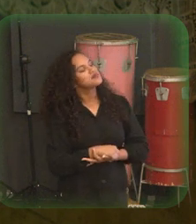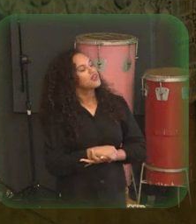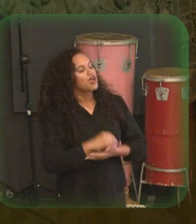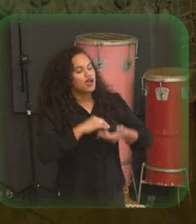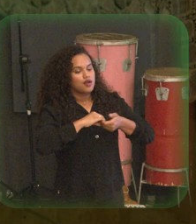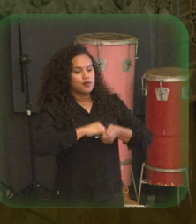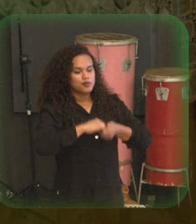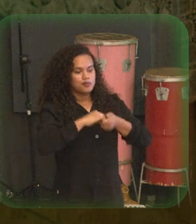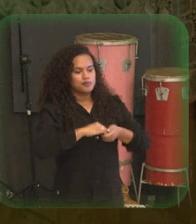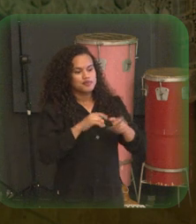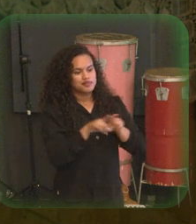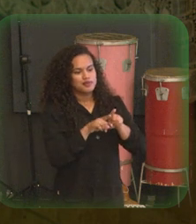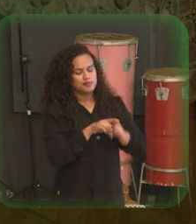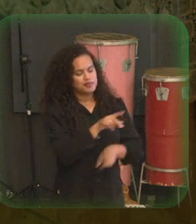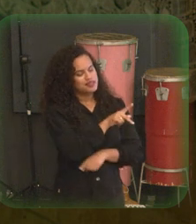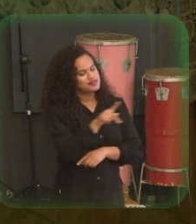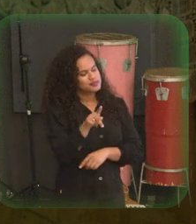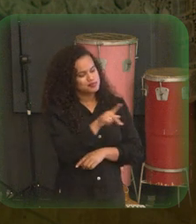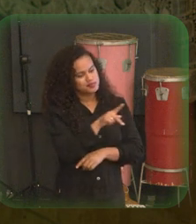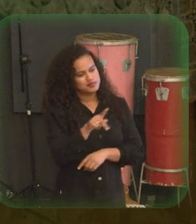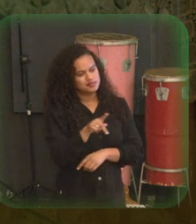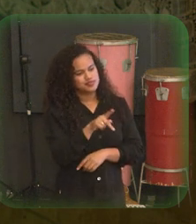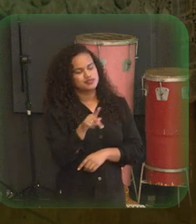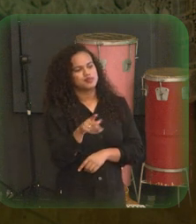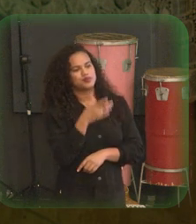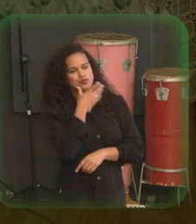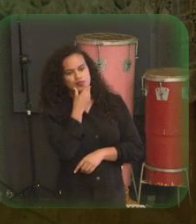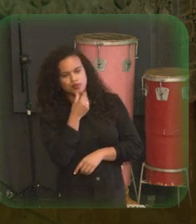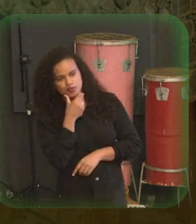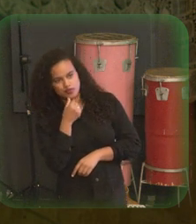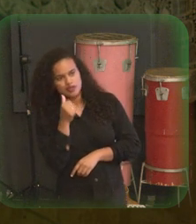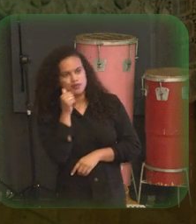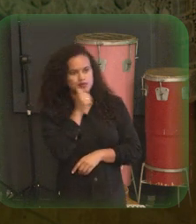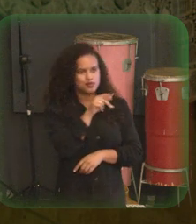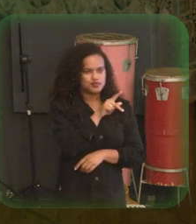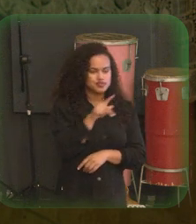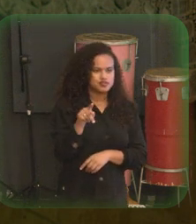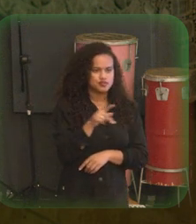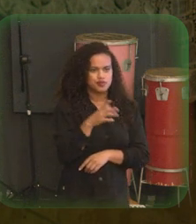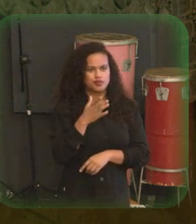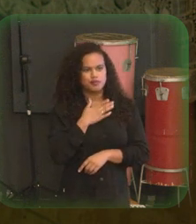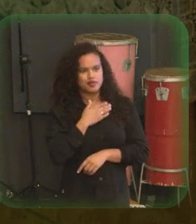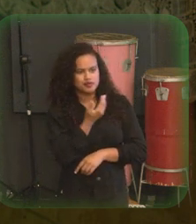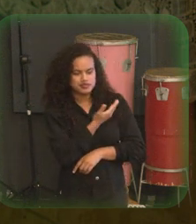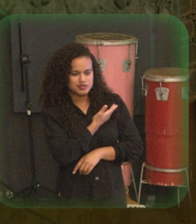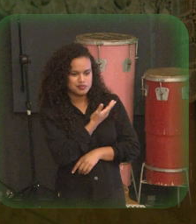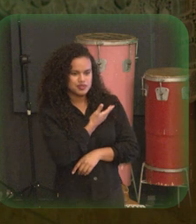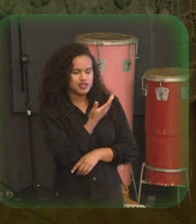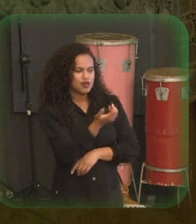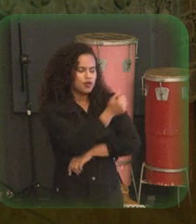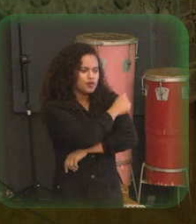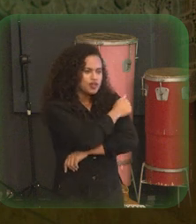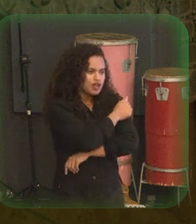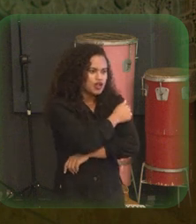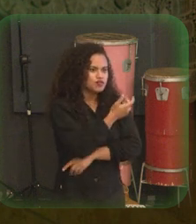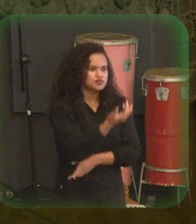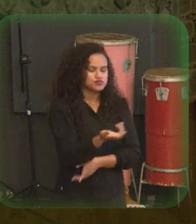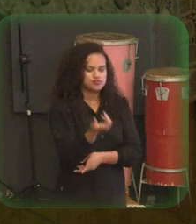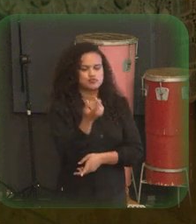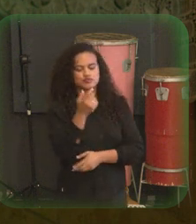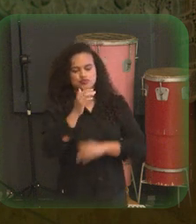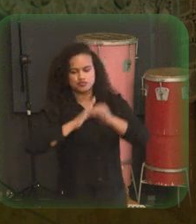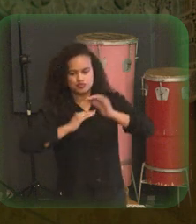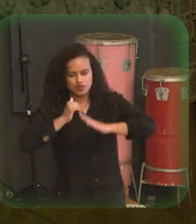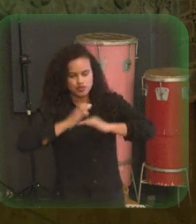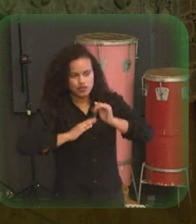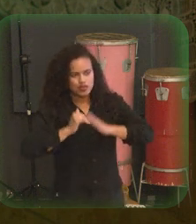Cumprimento também as professoras, professores, meus colegas, né? Alunas, alunos, colaboradoras,